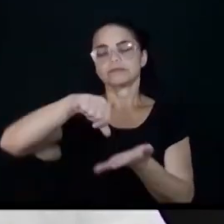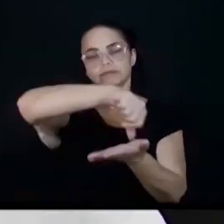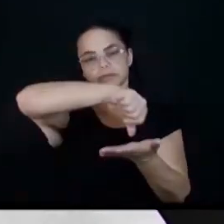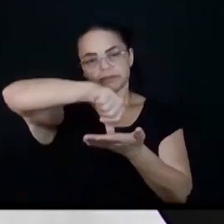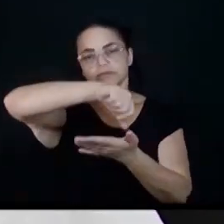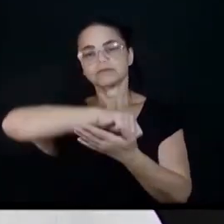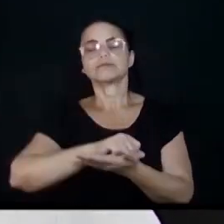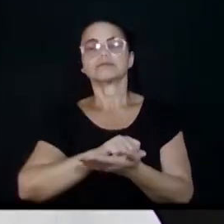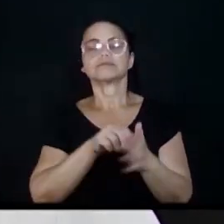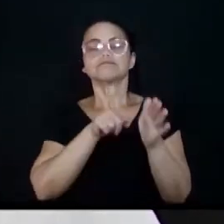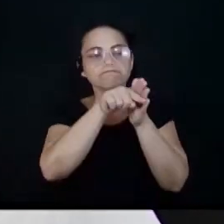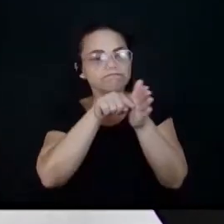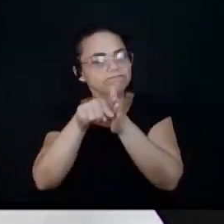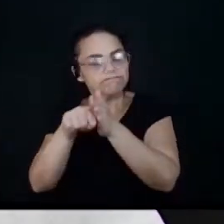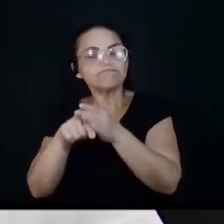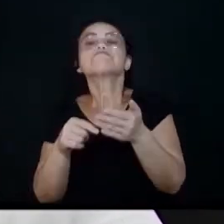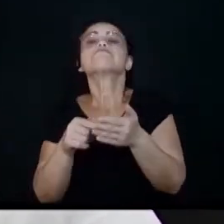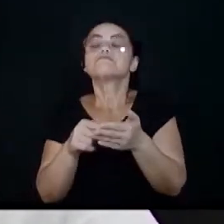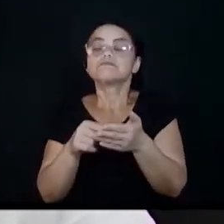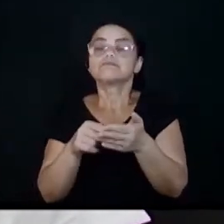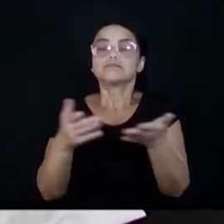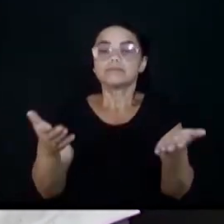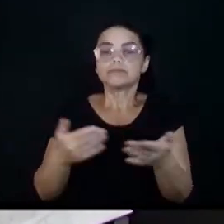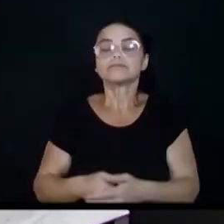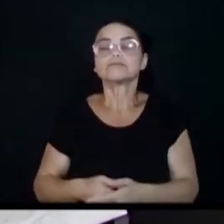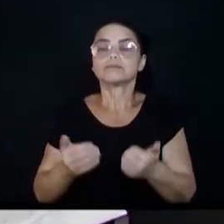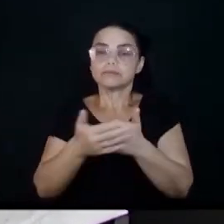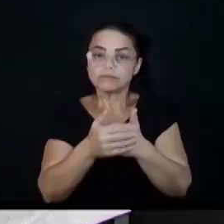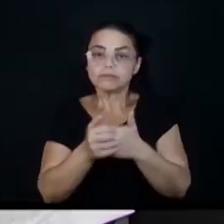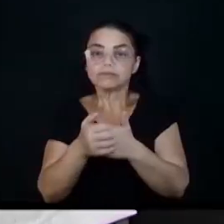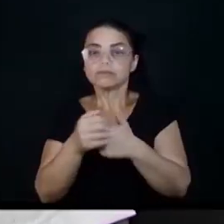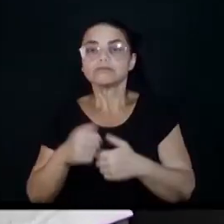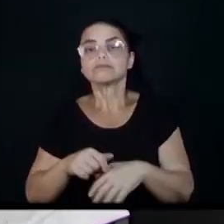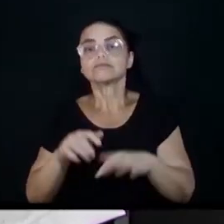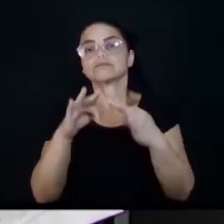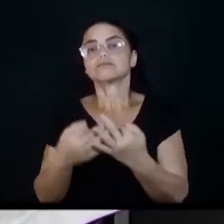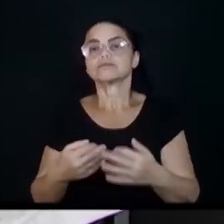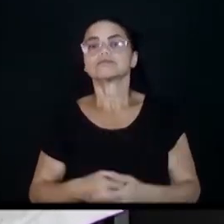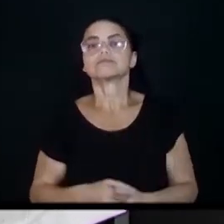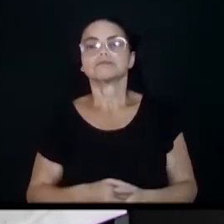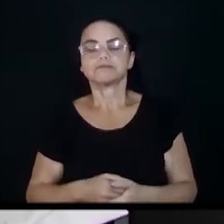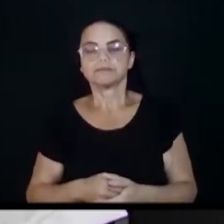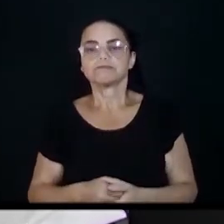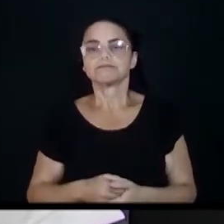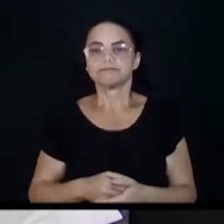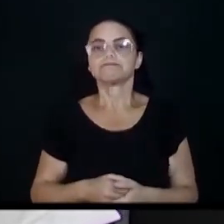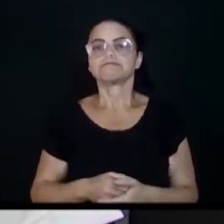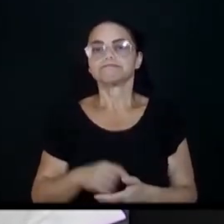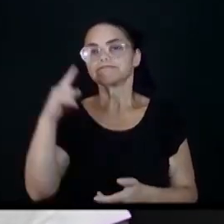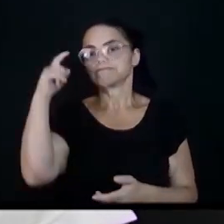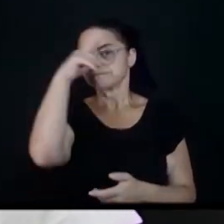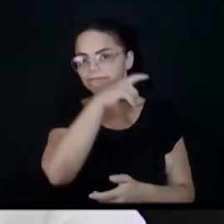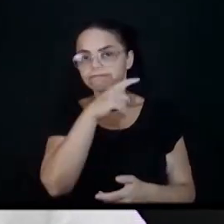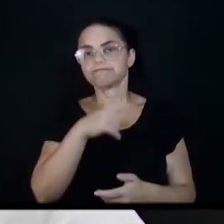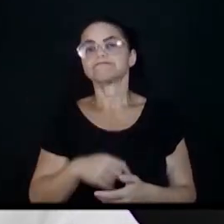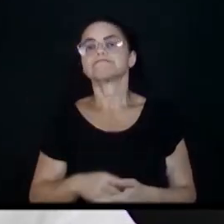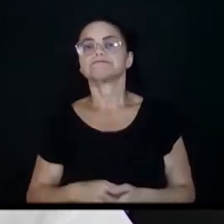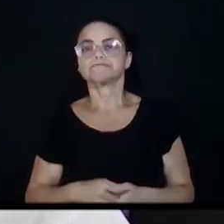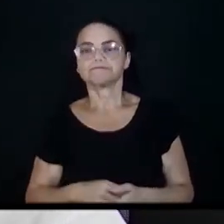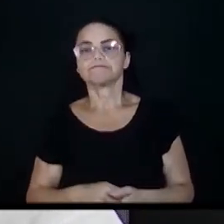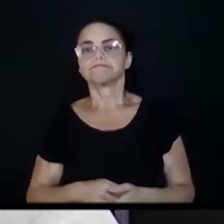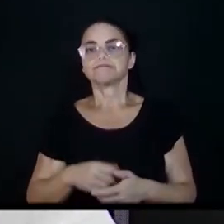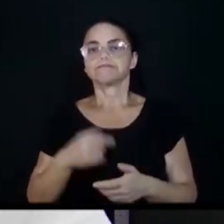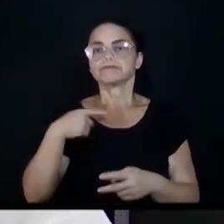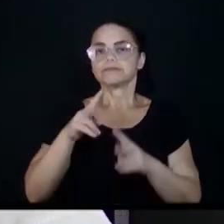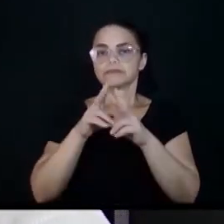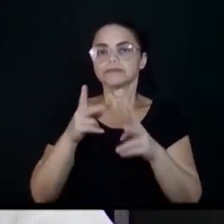para esse acolhimento com os familiares? A dificuldade é maior, como já foi citado, a falta